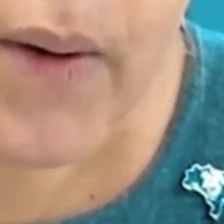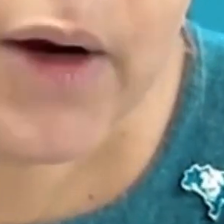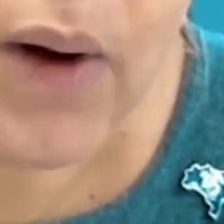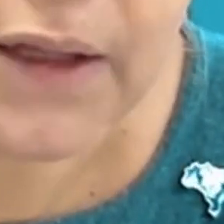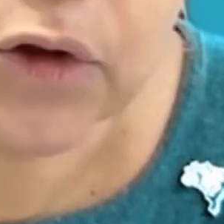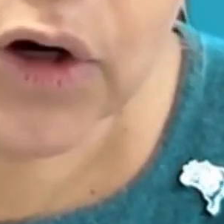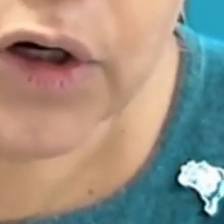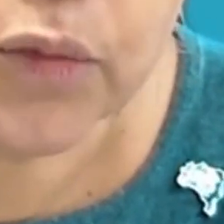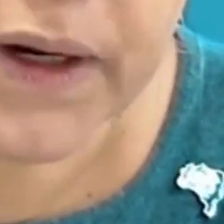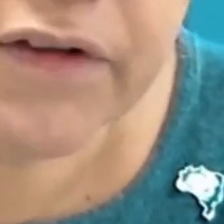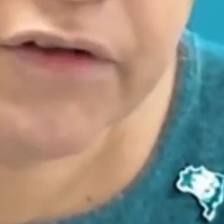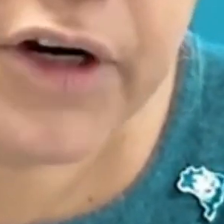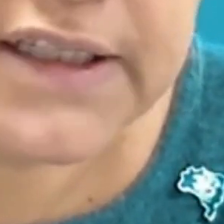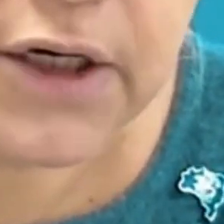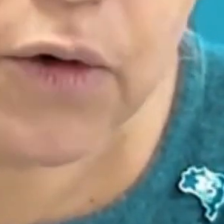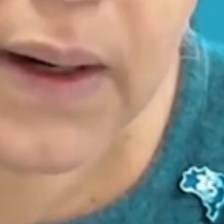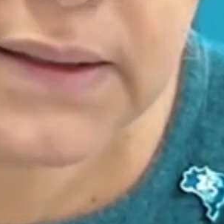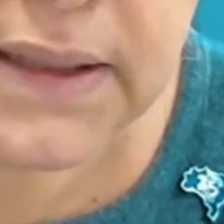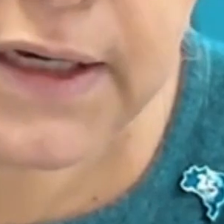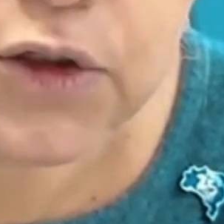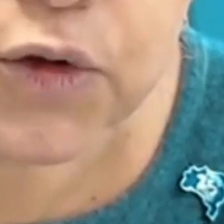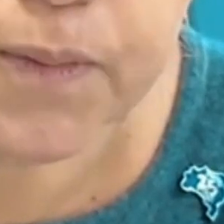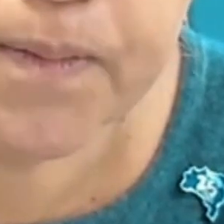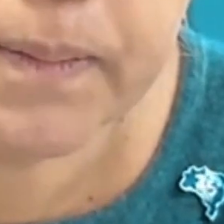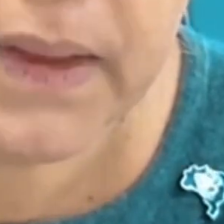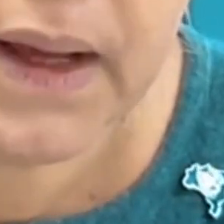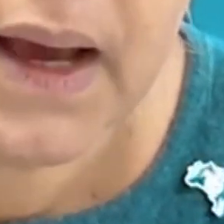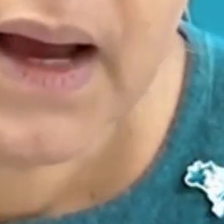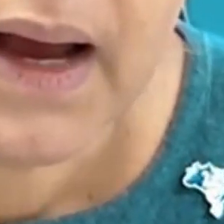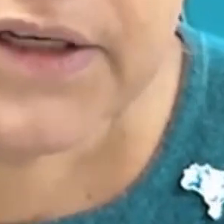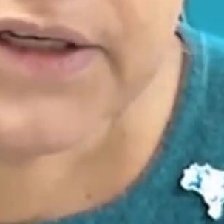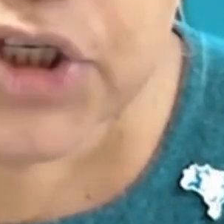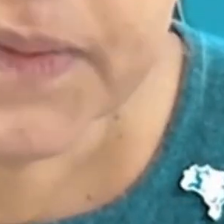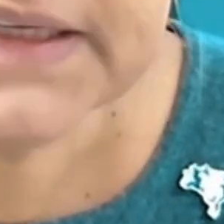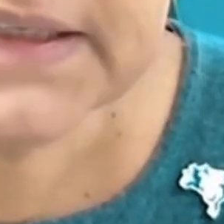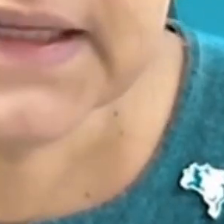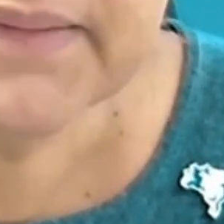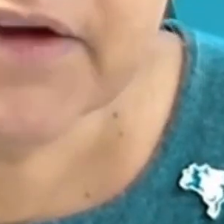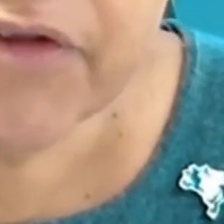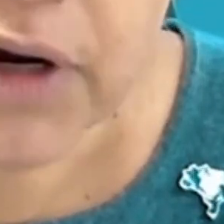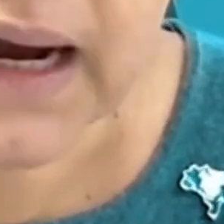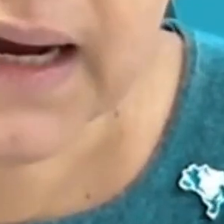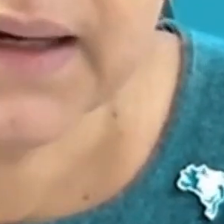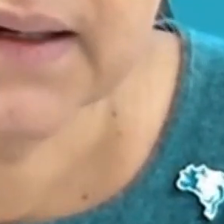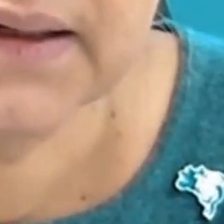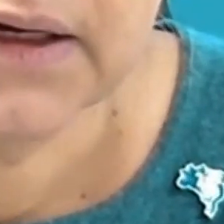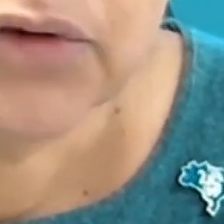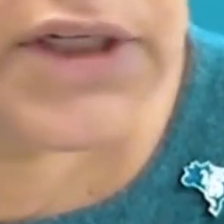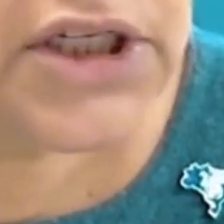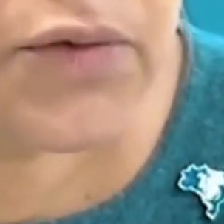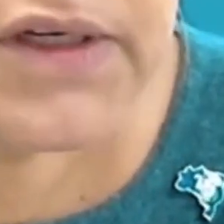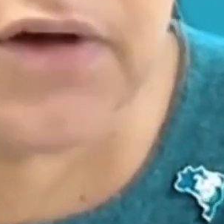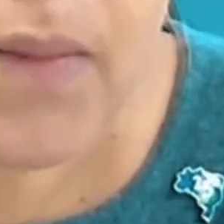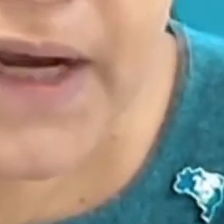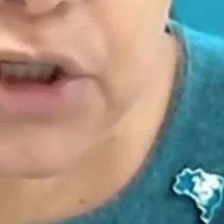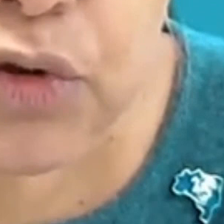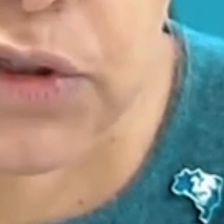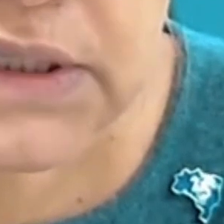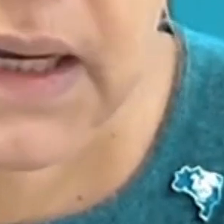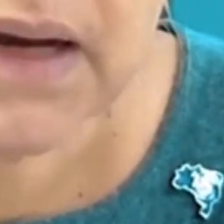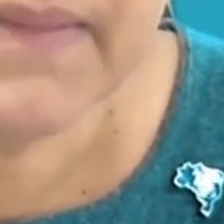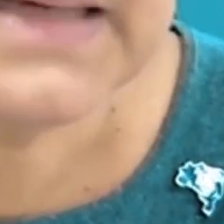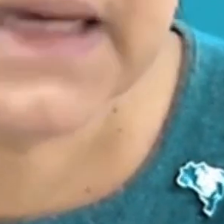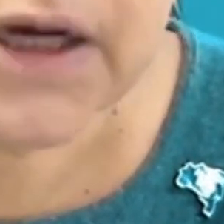do papel regulatório para favorecer o acesso, a gente precisa também focar numa distribuição